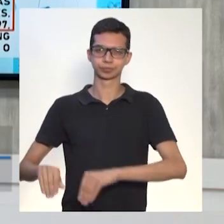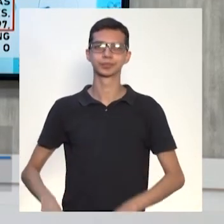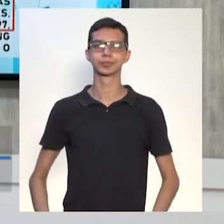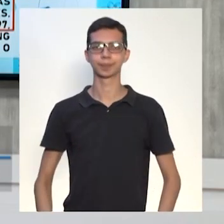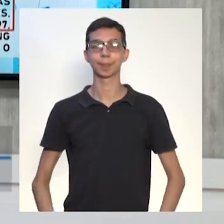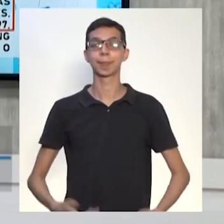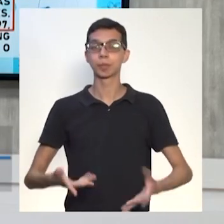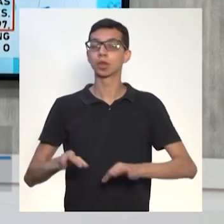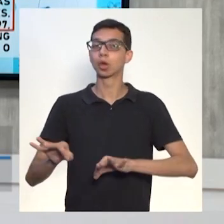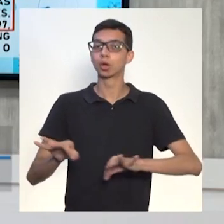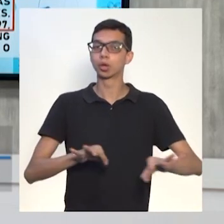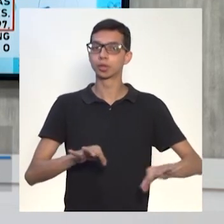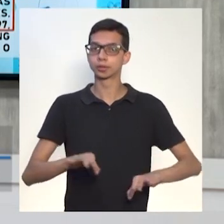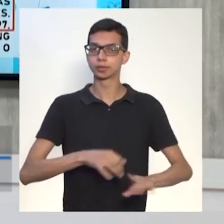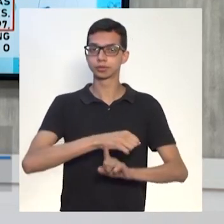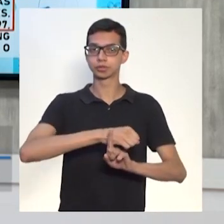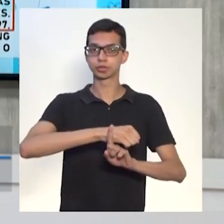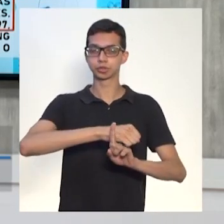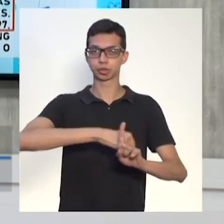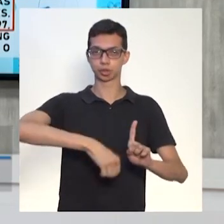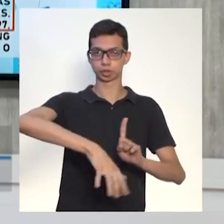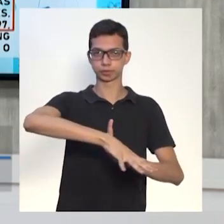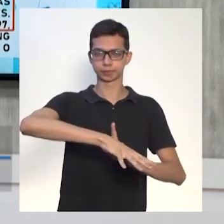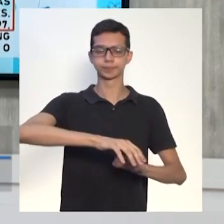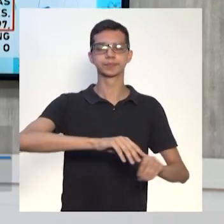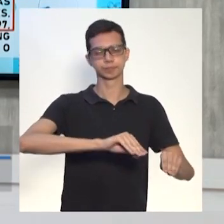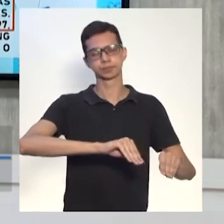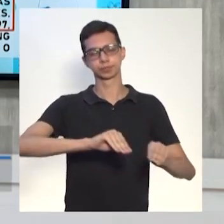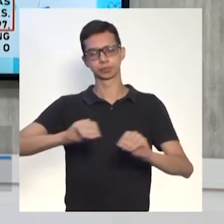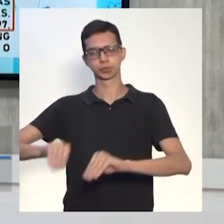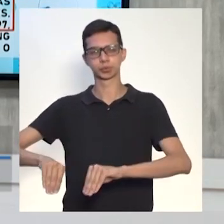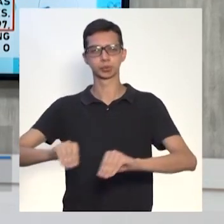paradigma organizacional da sociedade, tá? Então,